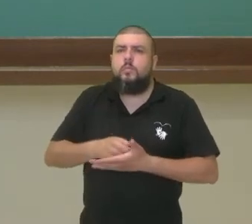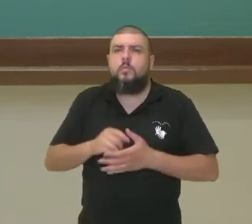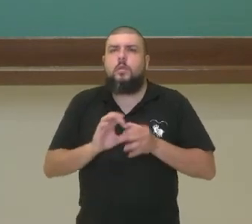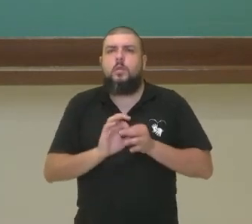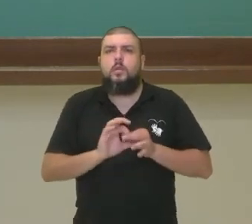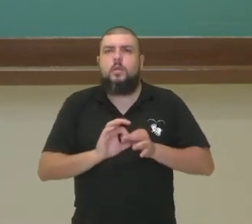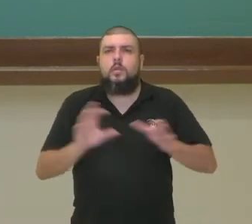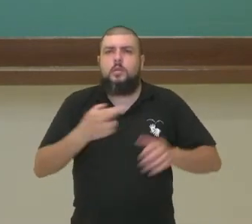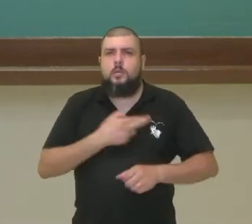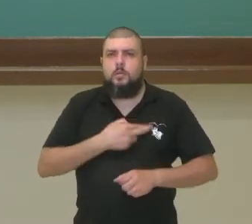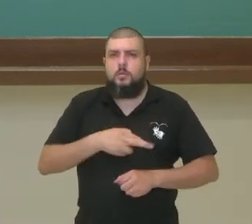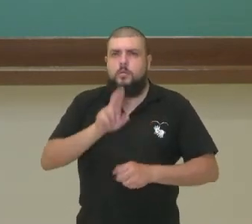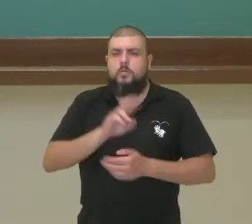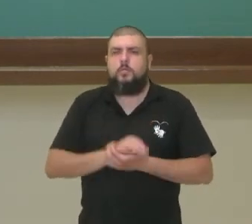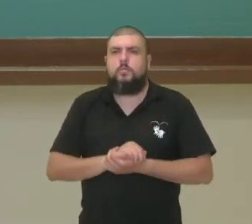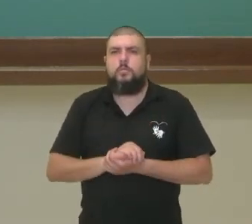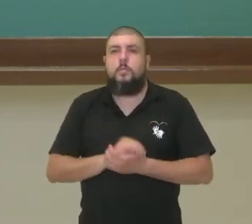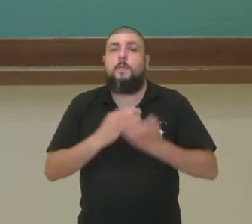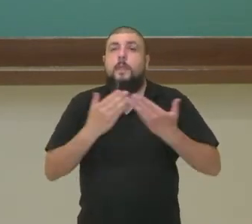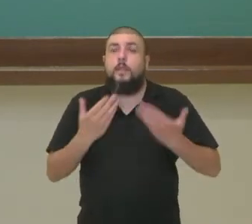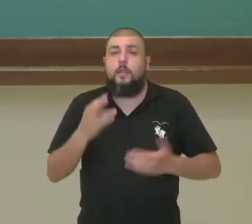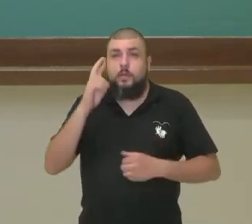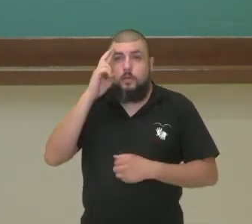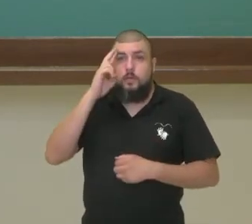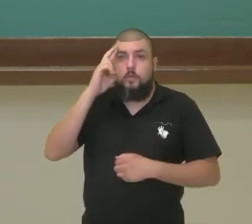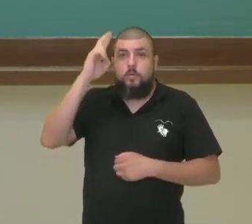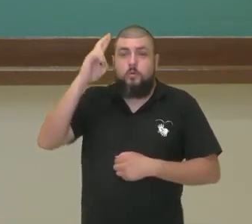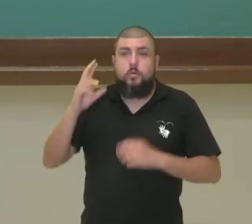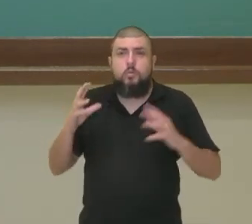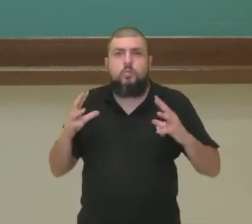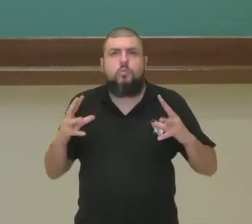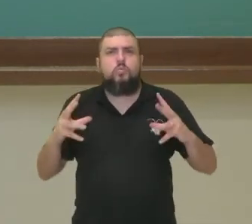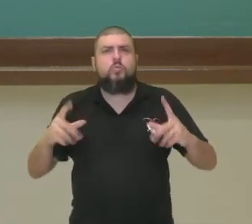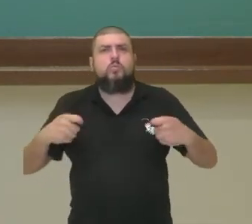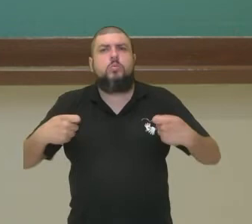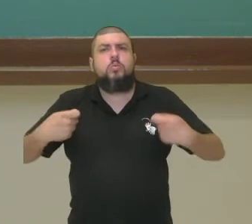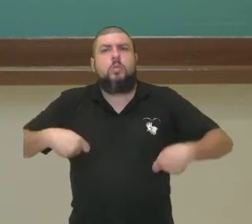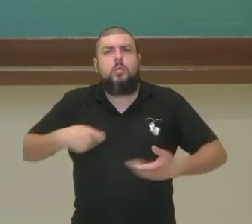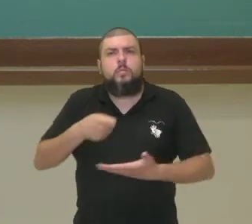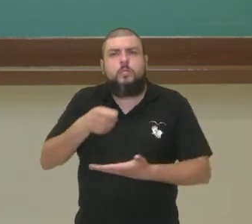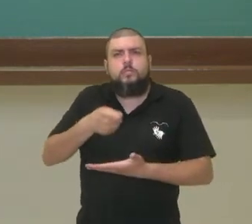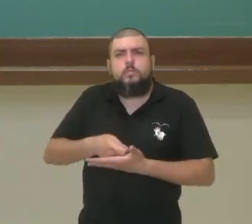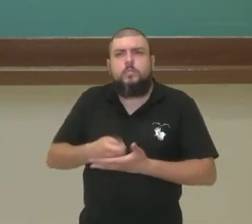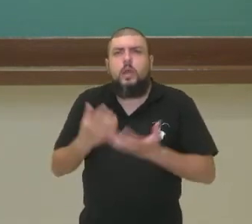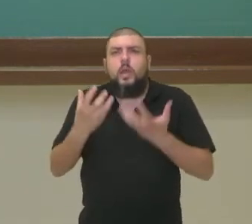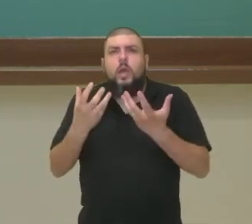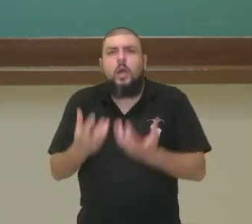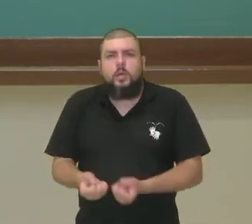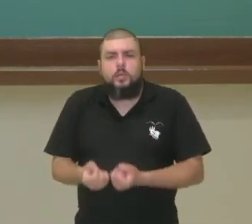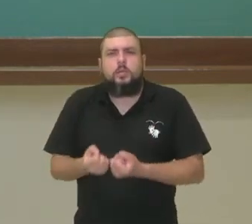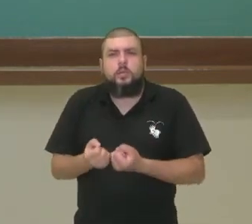ou deve defender a liberdade religiosa, não apenas a sua, dos seus fiéis, das pessoas da sua religião, mas